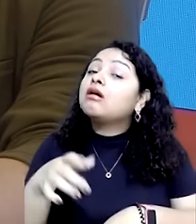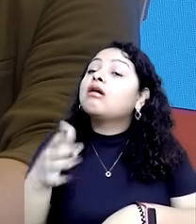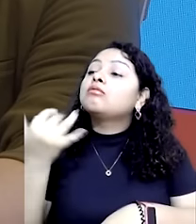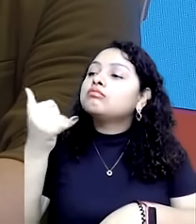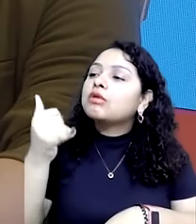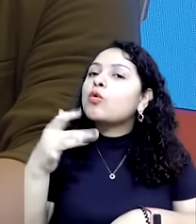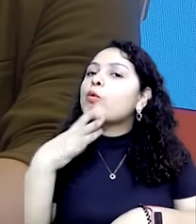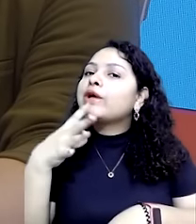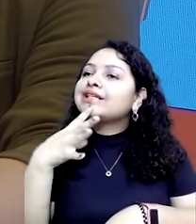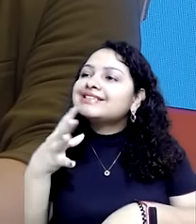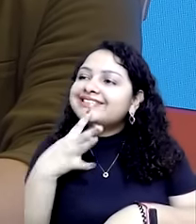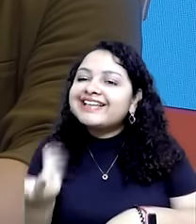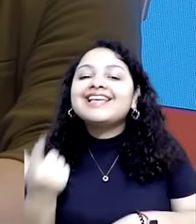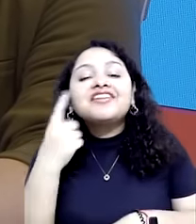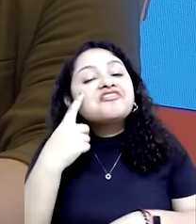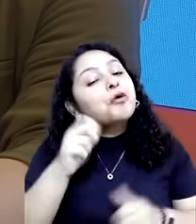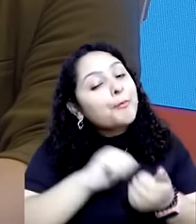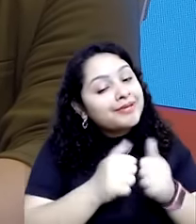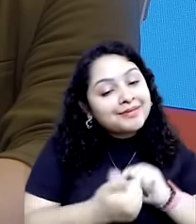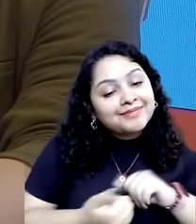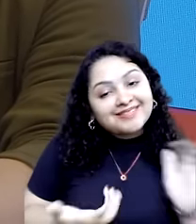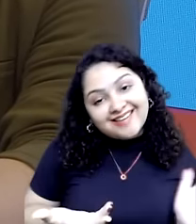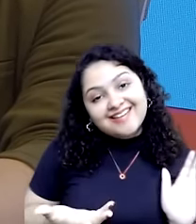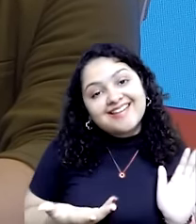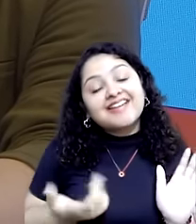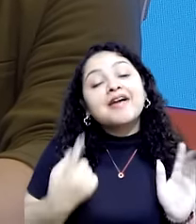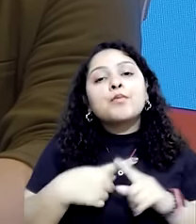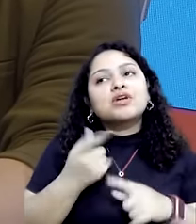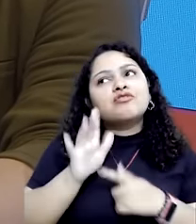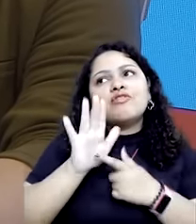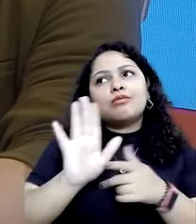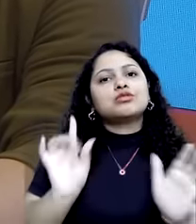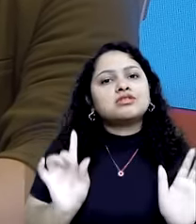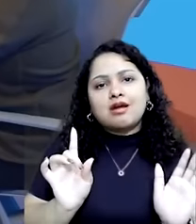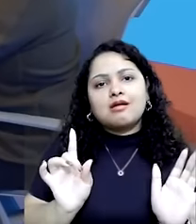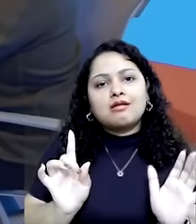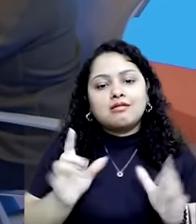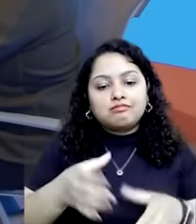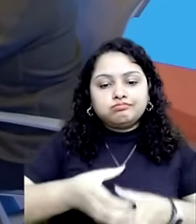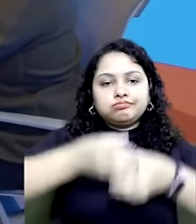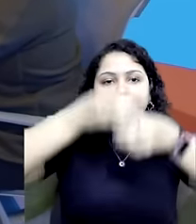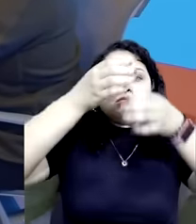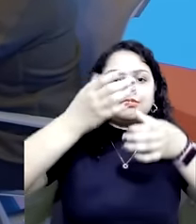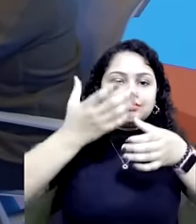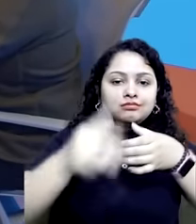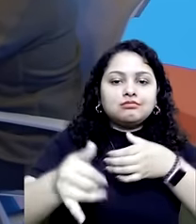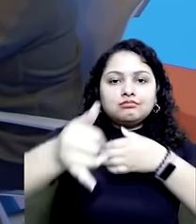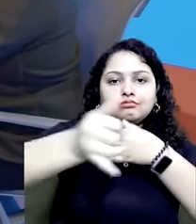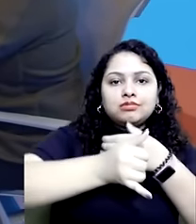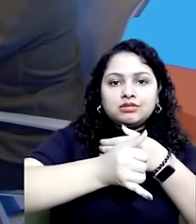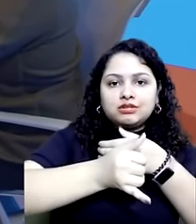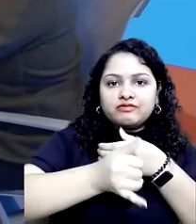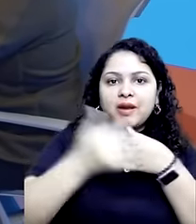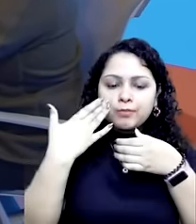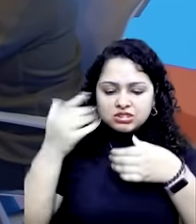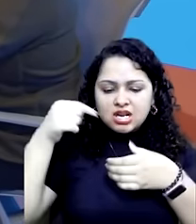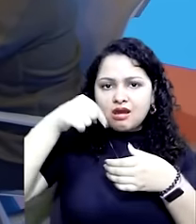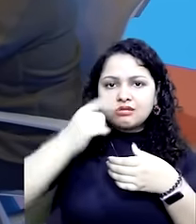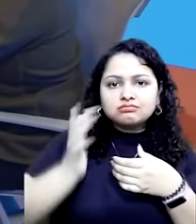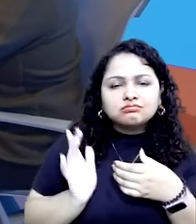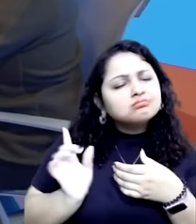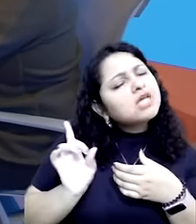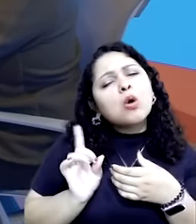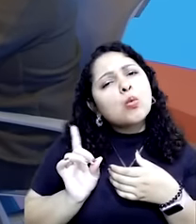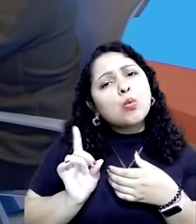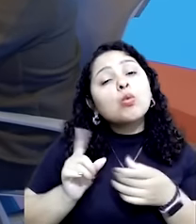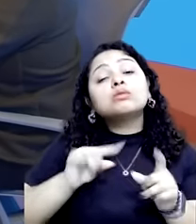gambiarras né mas fazer a função porque aquilo lá não vai aparecer né vai aparecer outra coisa então o que que a gente precisa a gente precisa do Objetivo o objetivo é o quê é